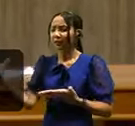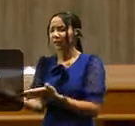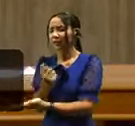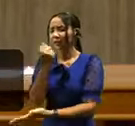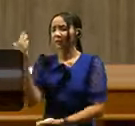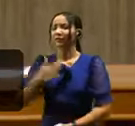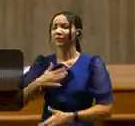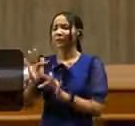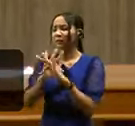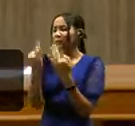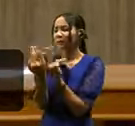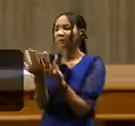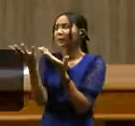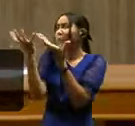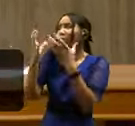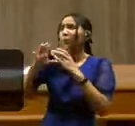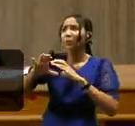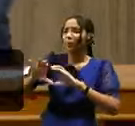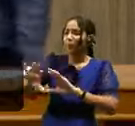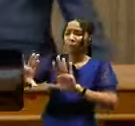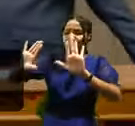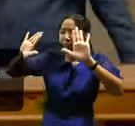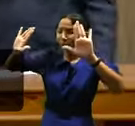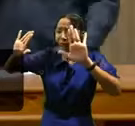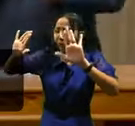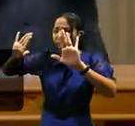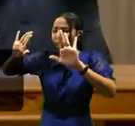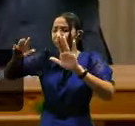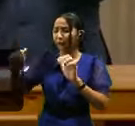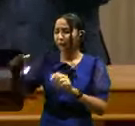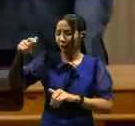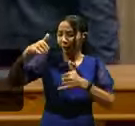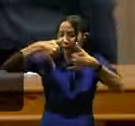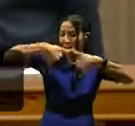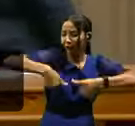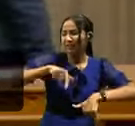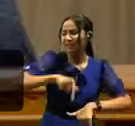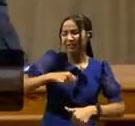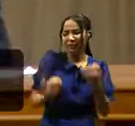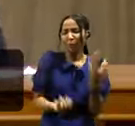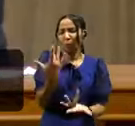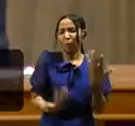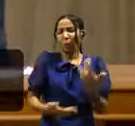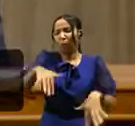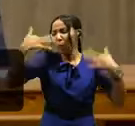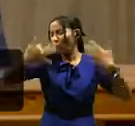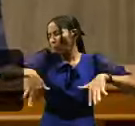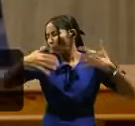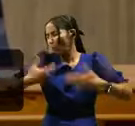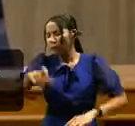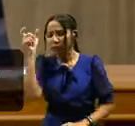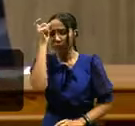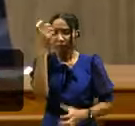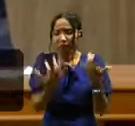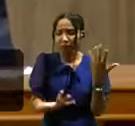venha para cá Aqui é ruim aqui é ai ai ai aqui é fogo aqui é